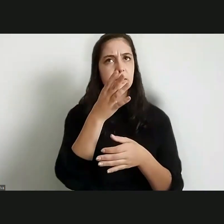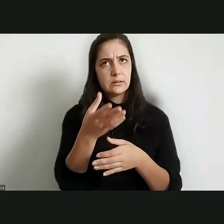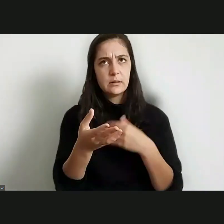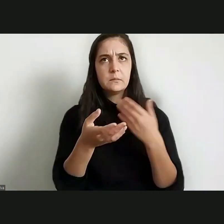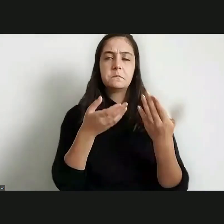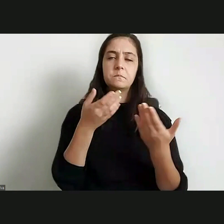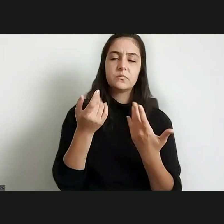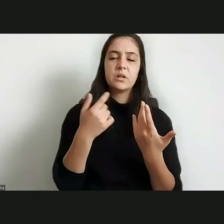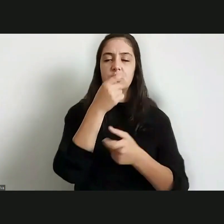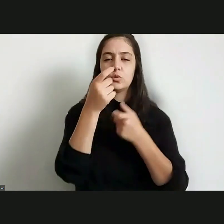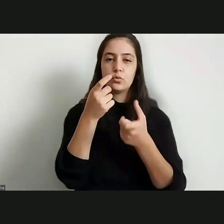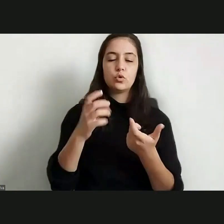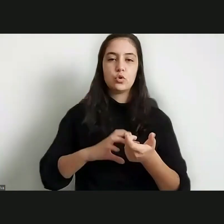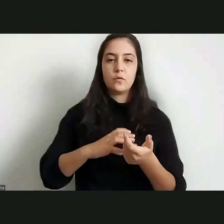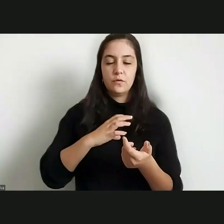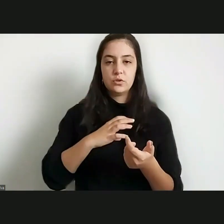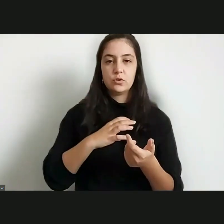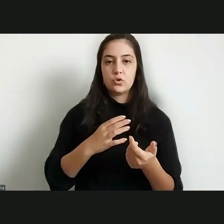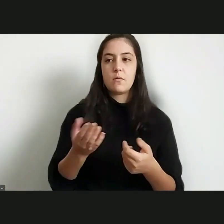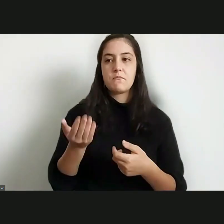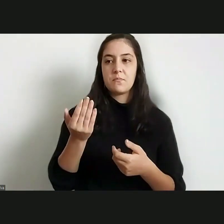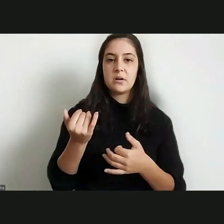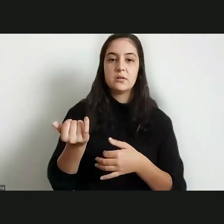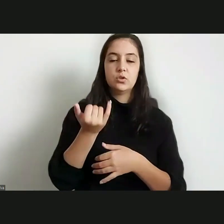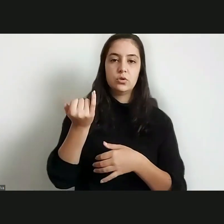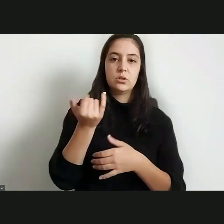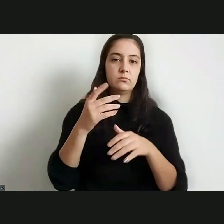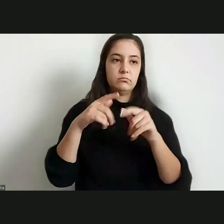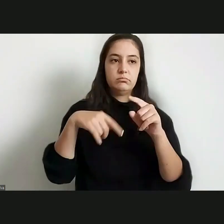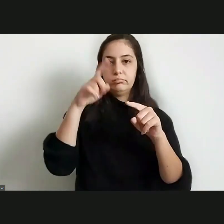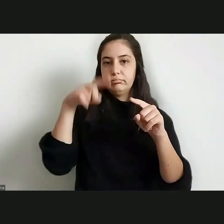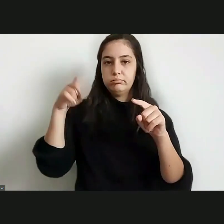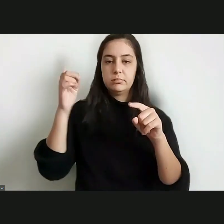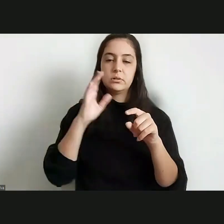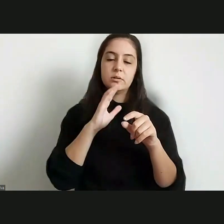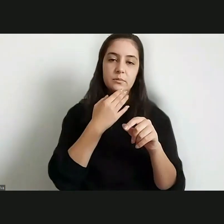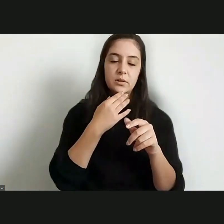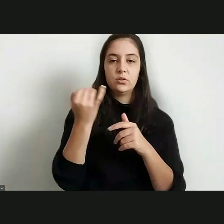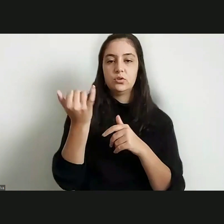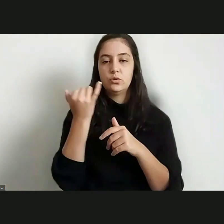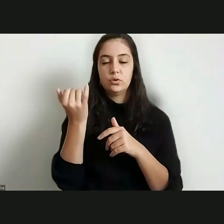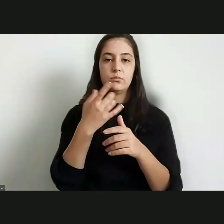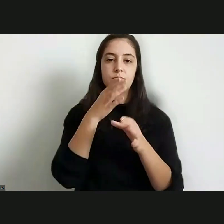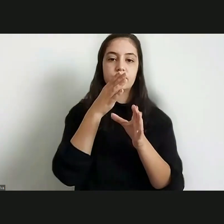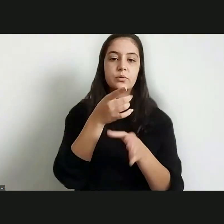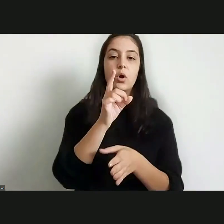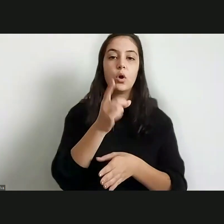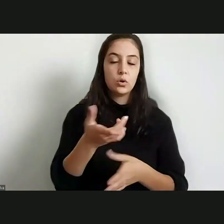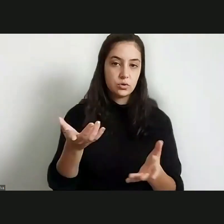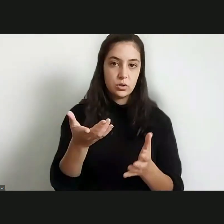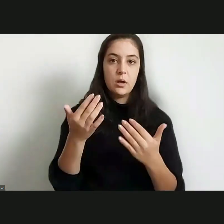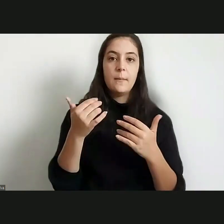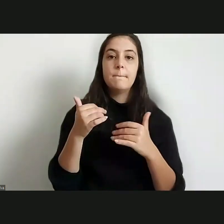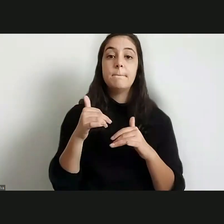têm falta de confiança nas instituições, enfim, com diversos graus, dependendo das instituições a que nos estamos a referir, mas esta